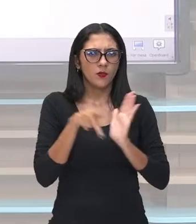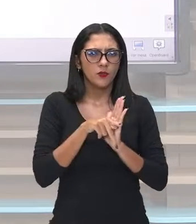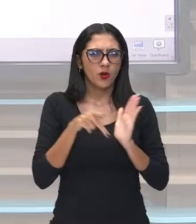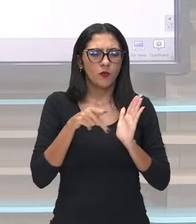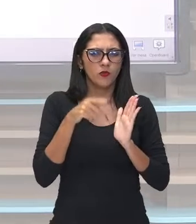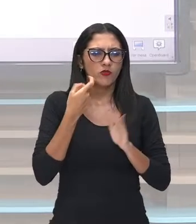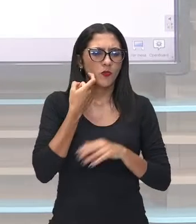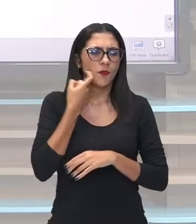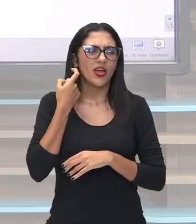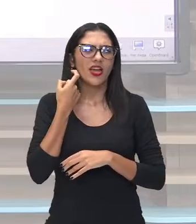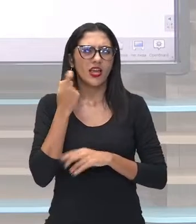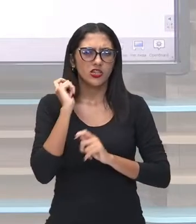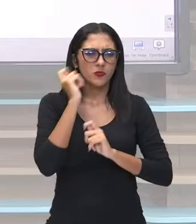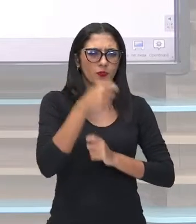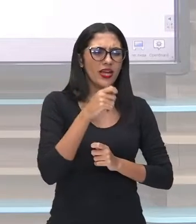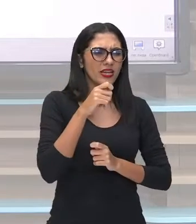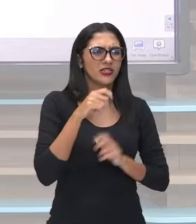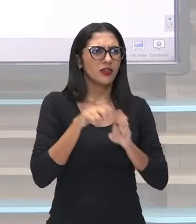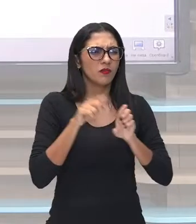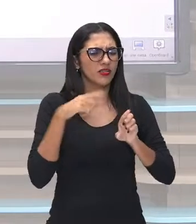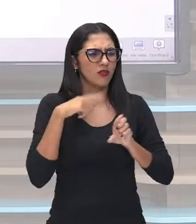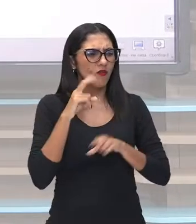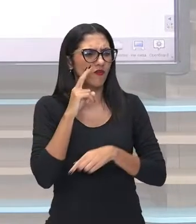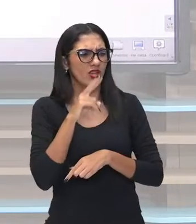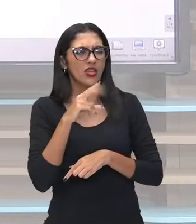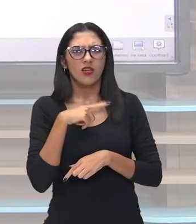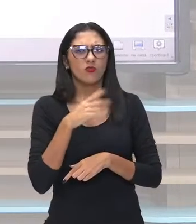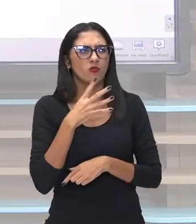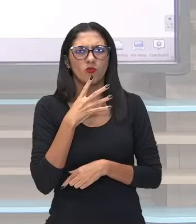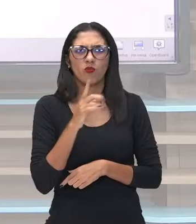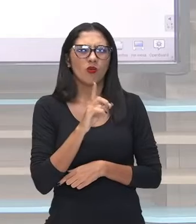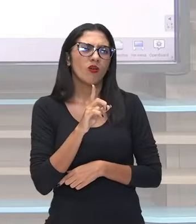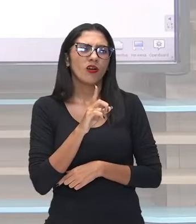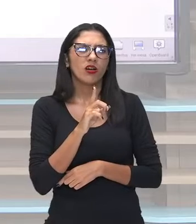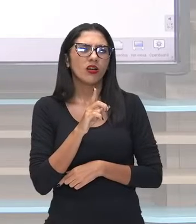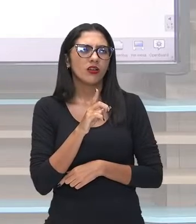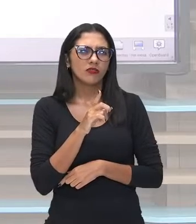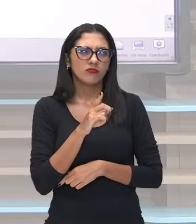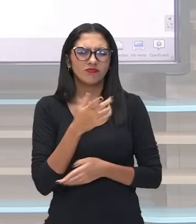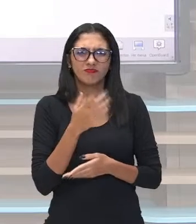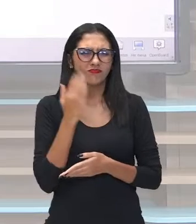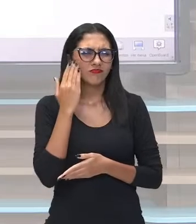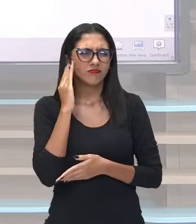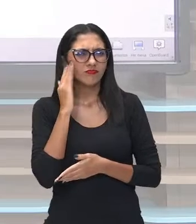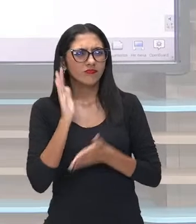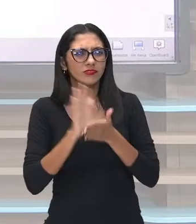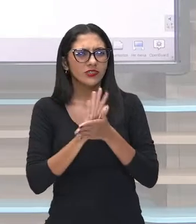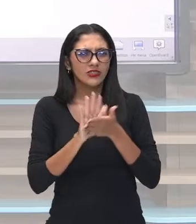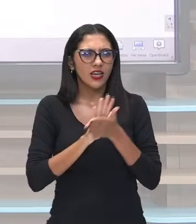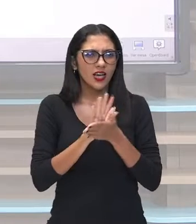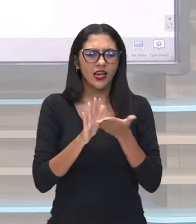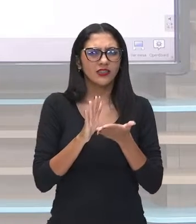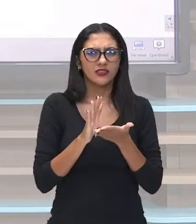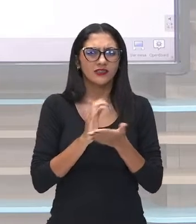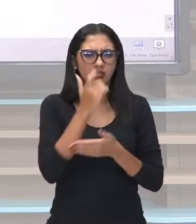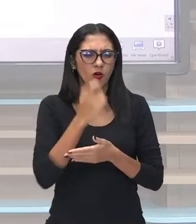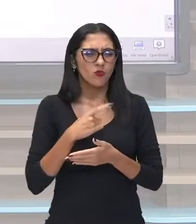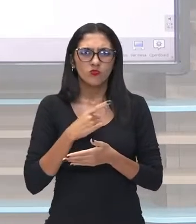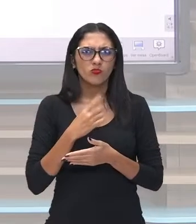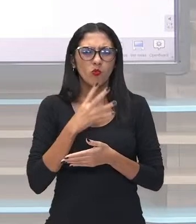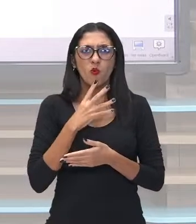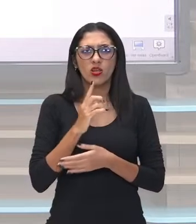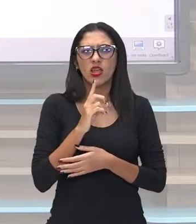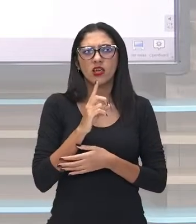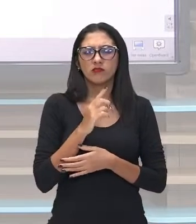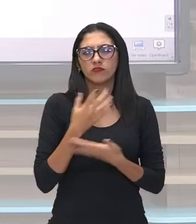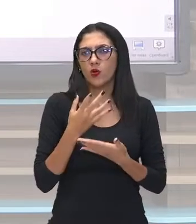vão pescar. Se eu não tiver conhecimento dos instrumentos de pesca, eu não vou